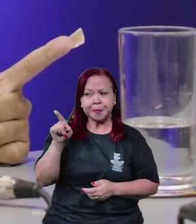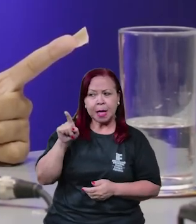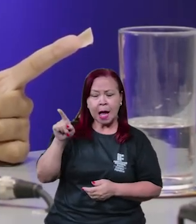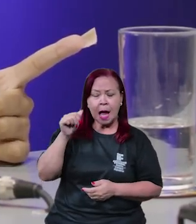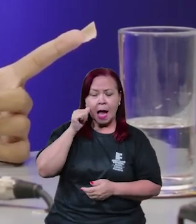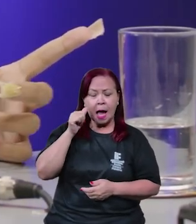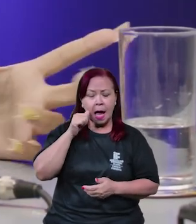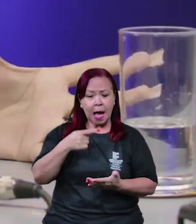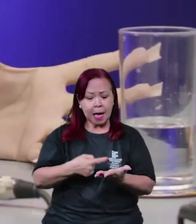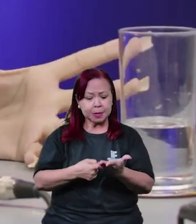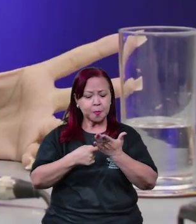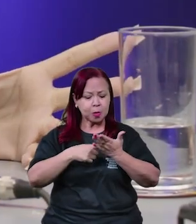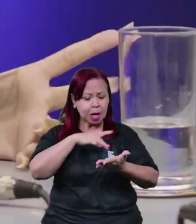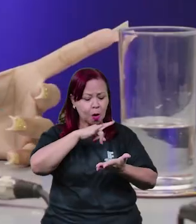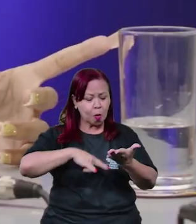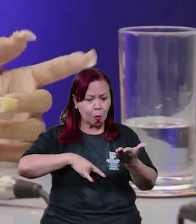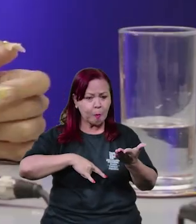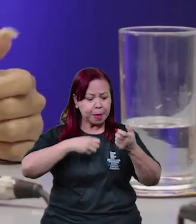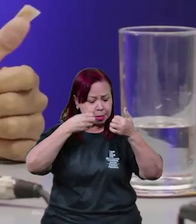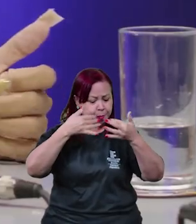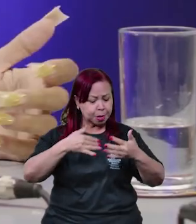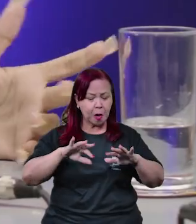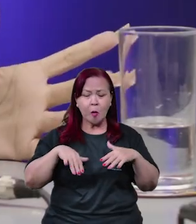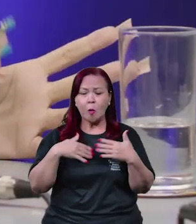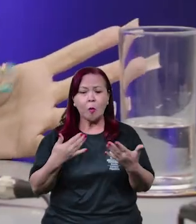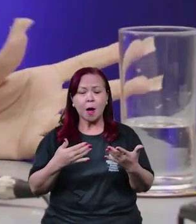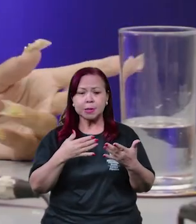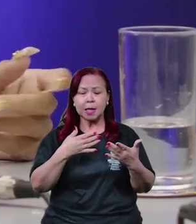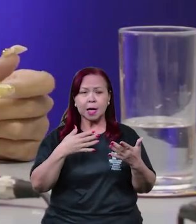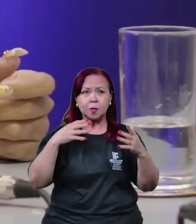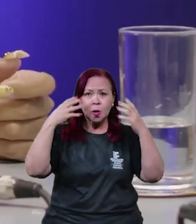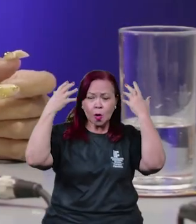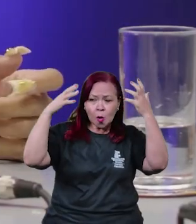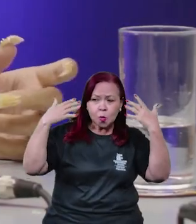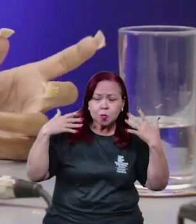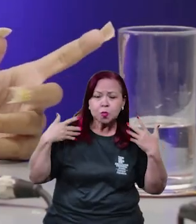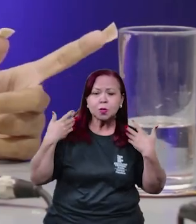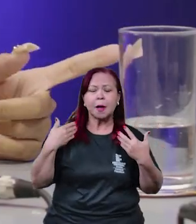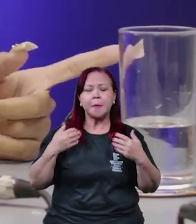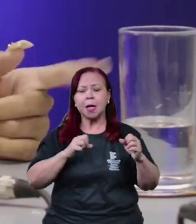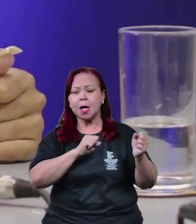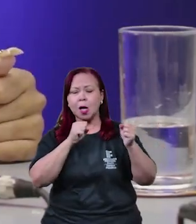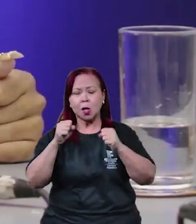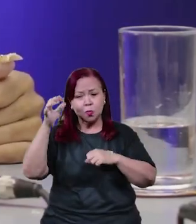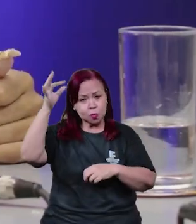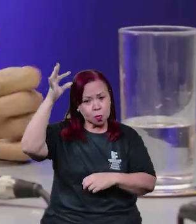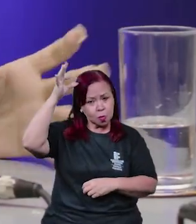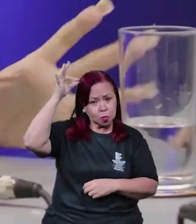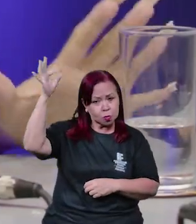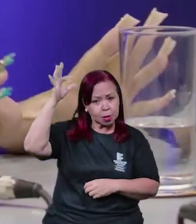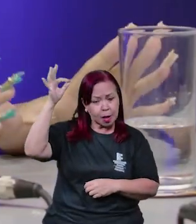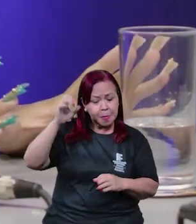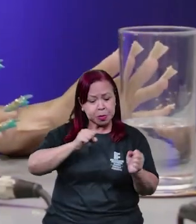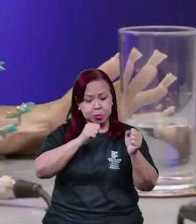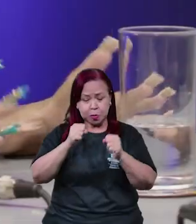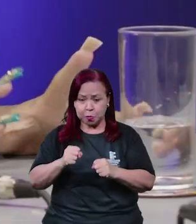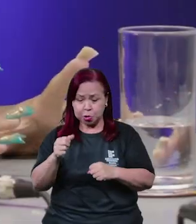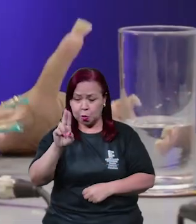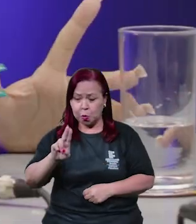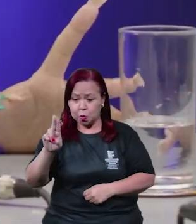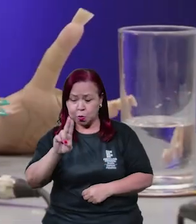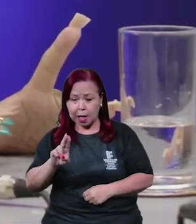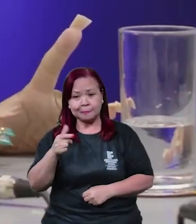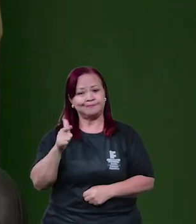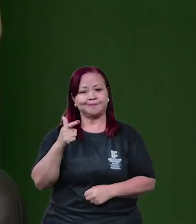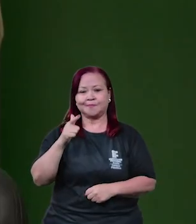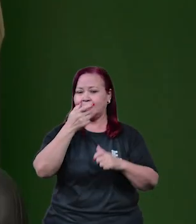Ai, eu esqueci o nome. Um documento que explicava quais eram os cabelos que elas podiam usar, de que forma e tal. E não tinham tranças lá. As